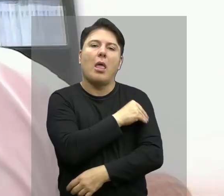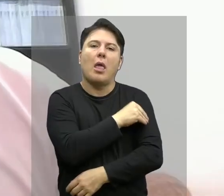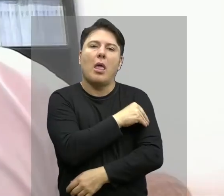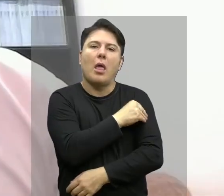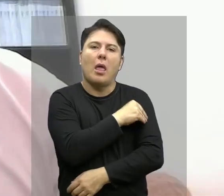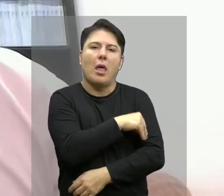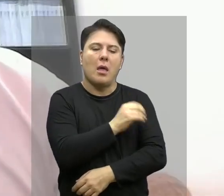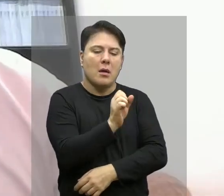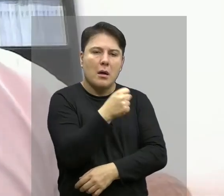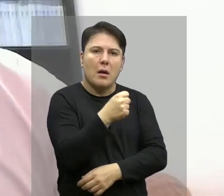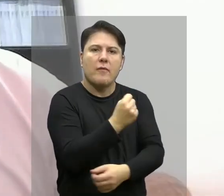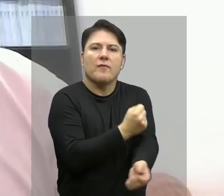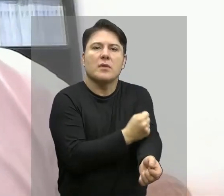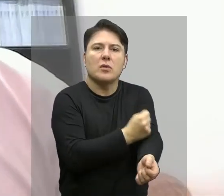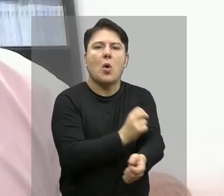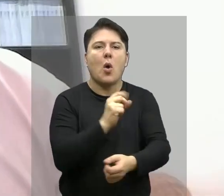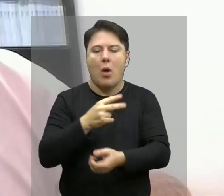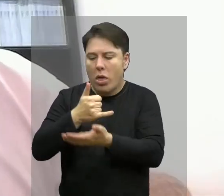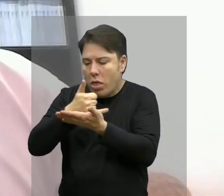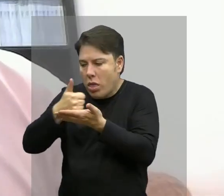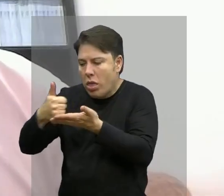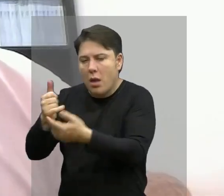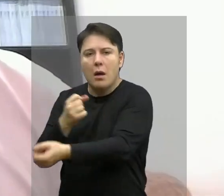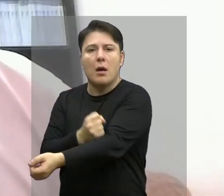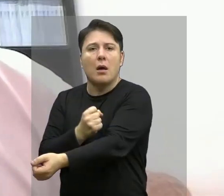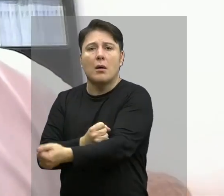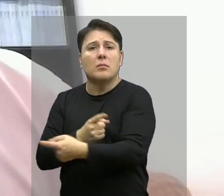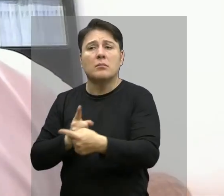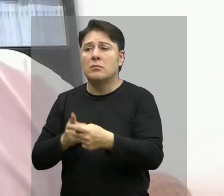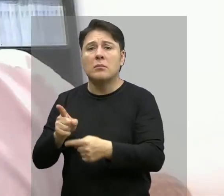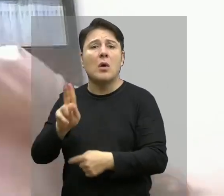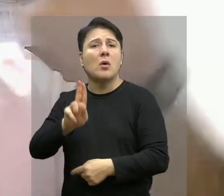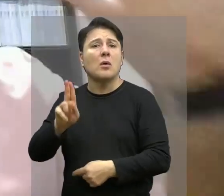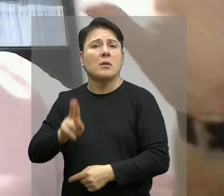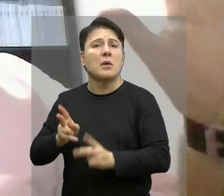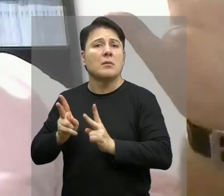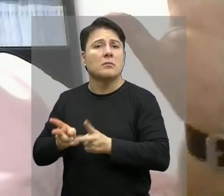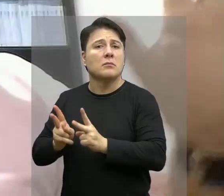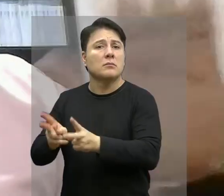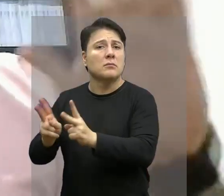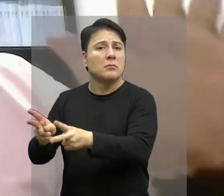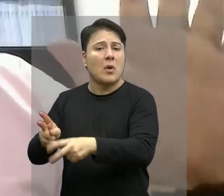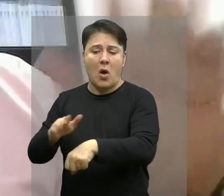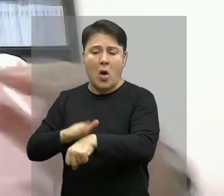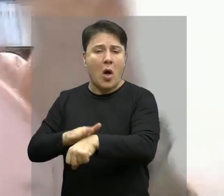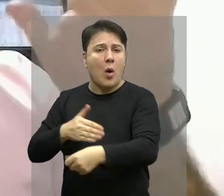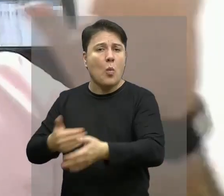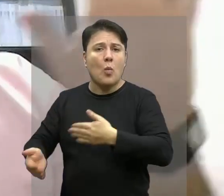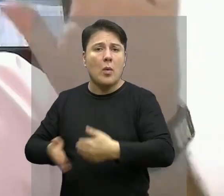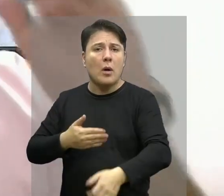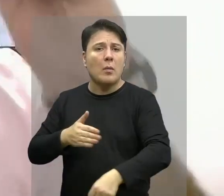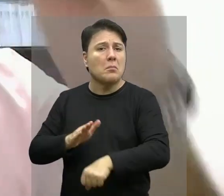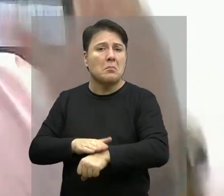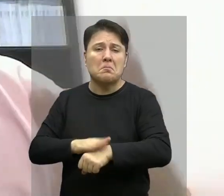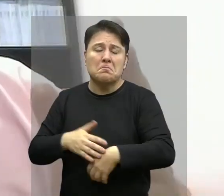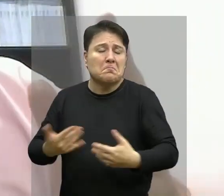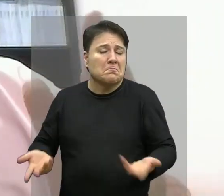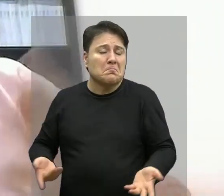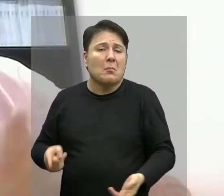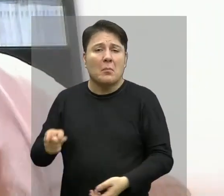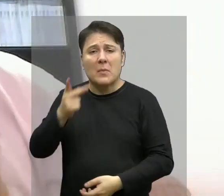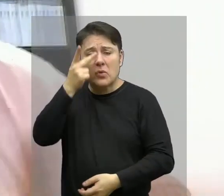para a cocaína, seja lá o que for, se ela faz um uso frequente? A qualquer hora, a qualquer momento, ela pode fazer uso